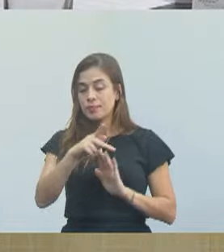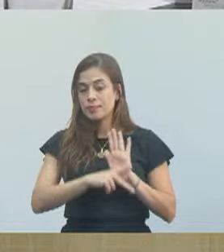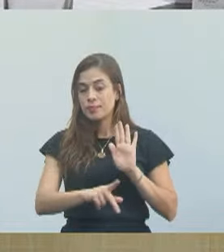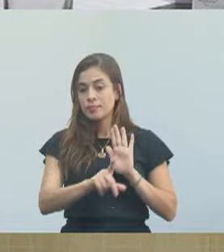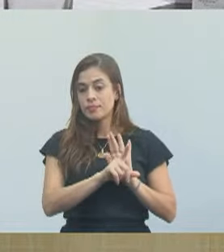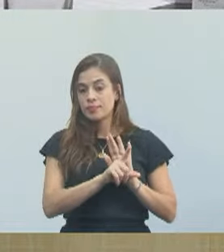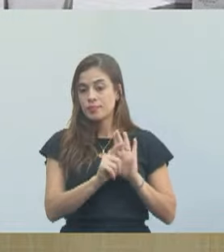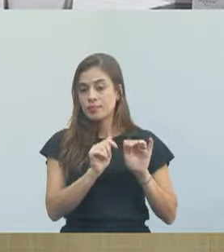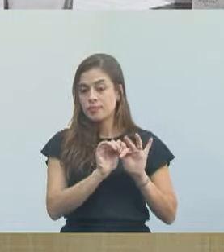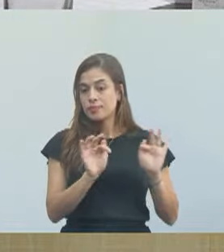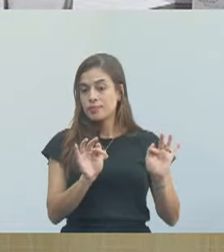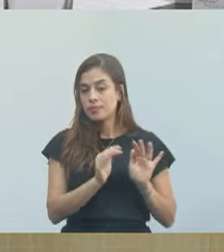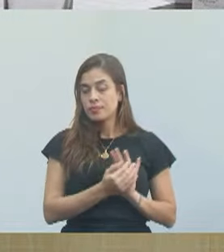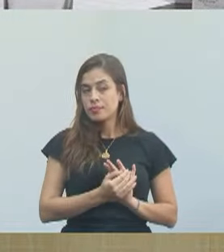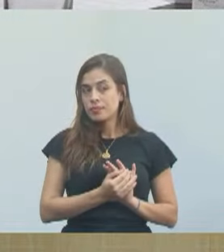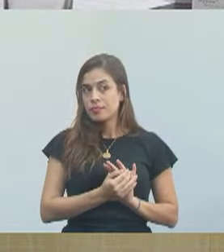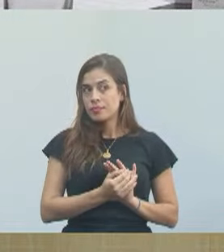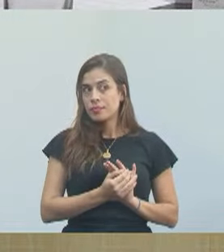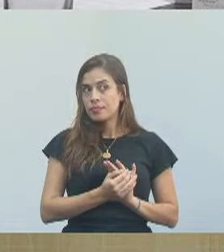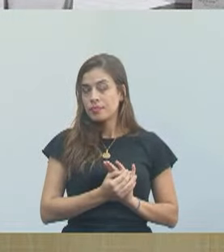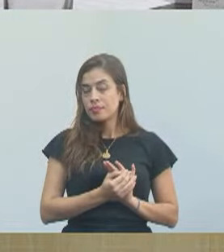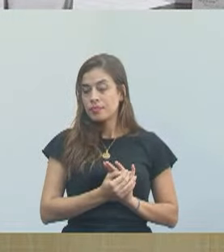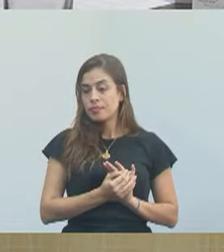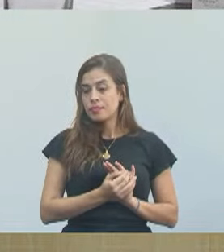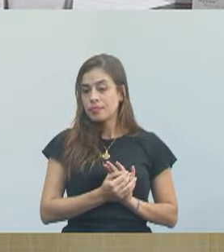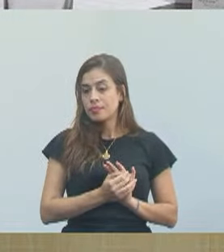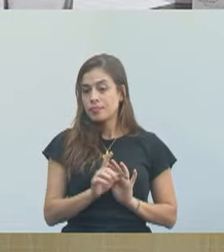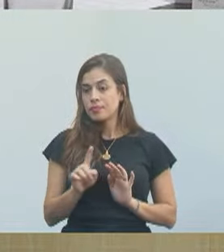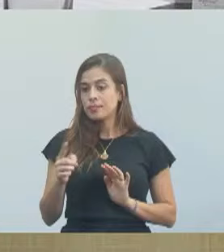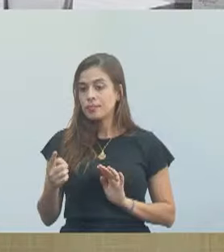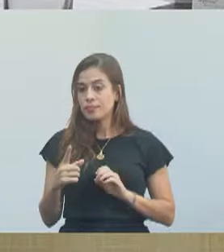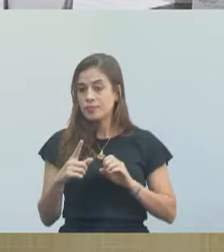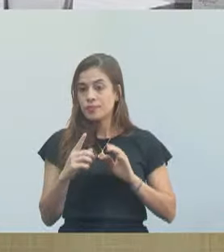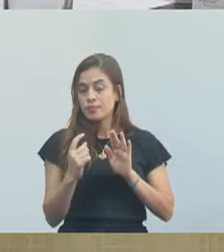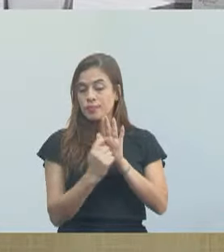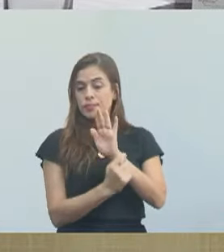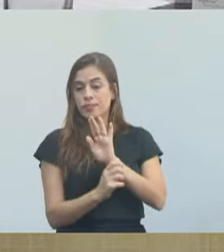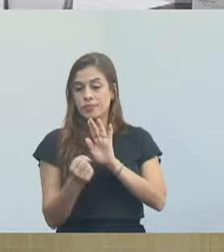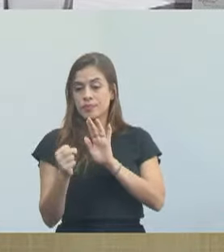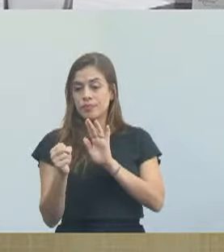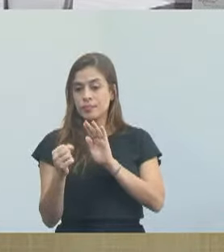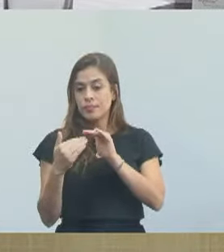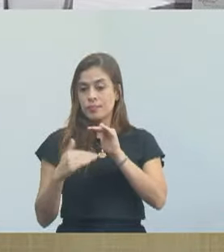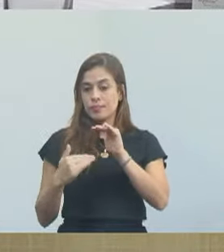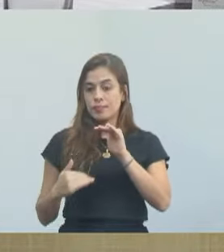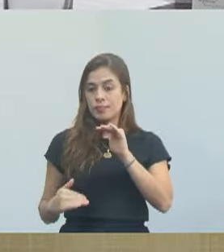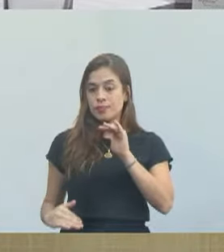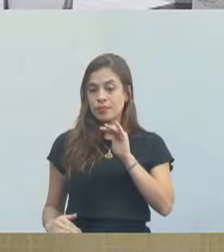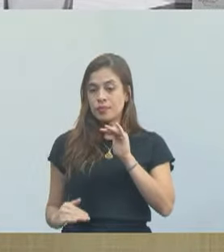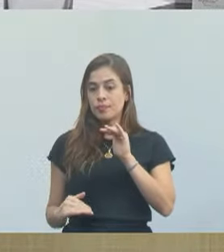lei em epígrafe, constantes após o parágrafo 8º, passando os mesmos a serem